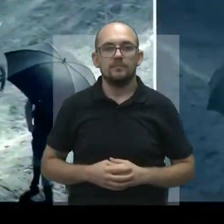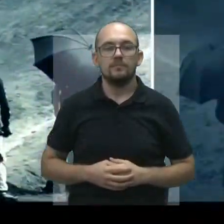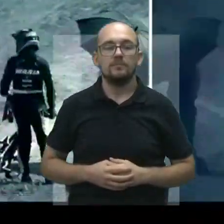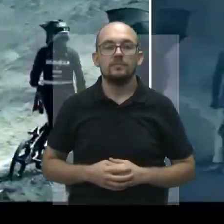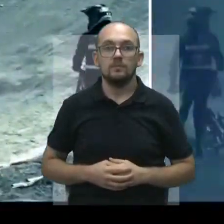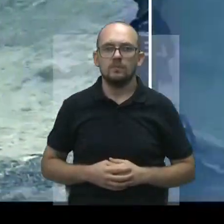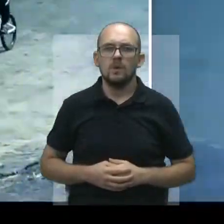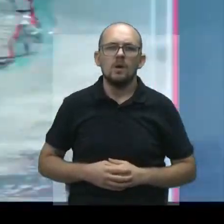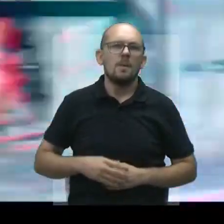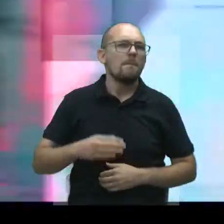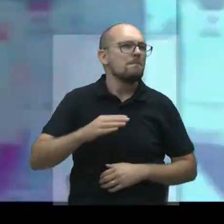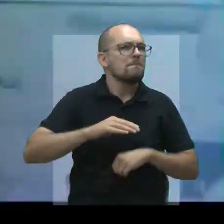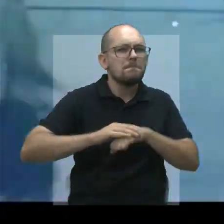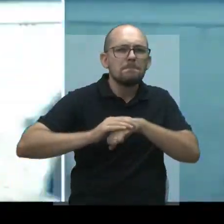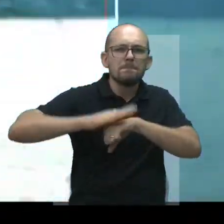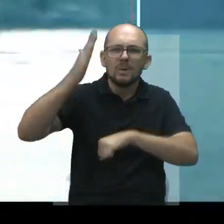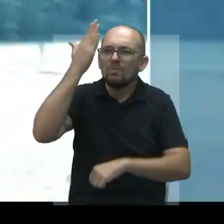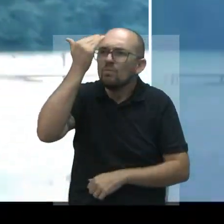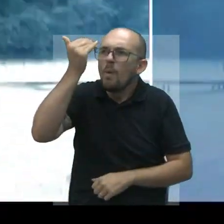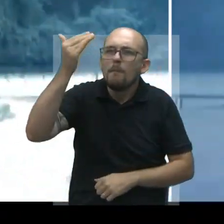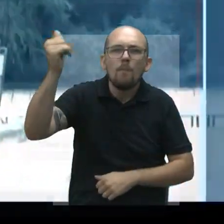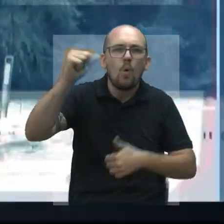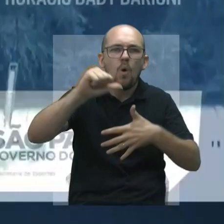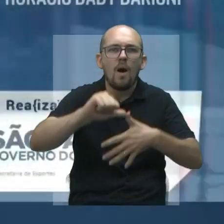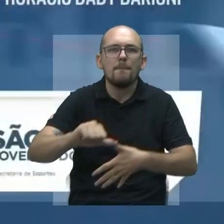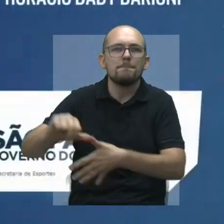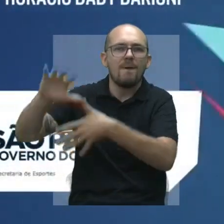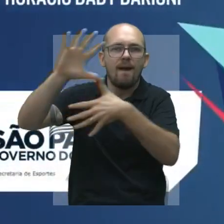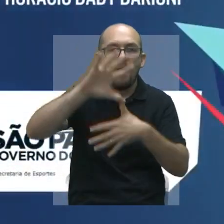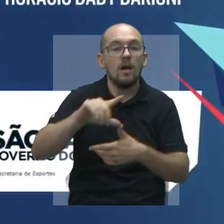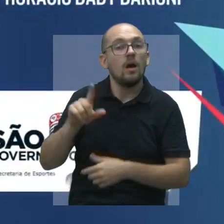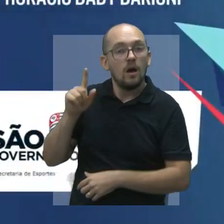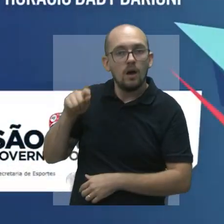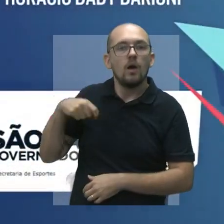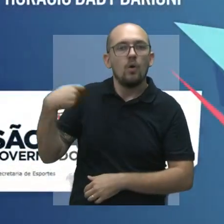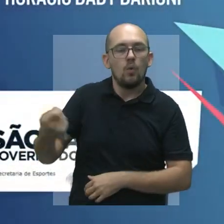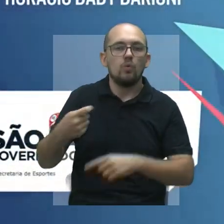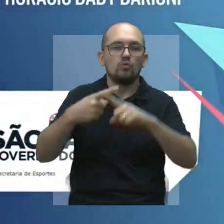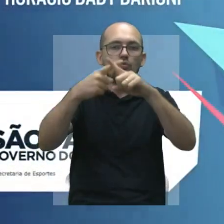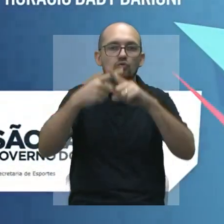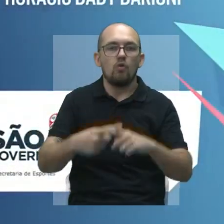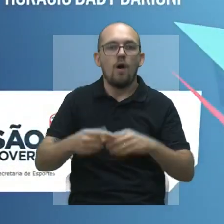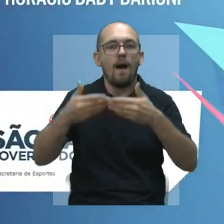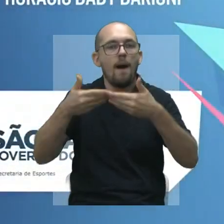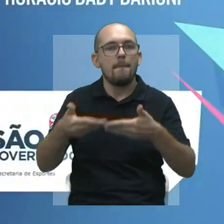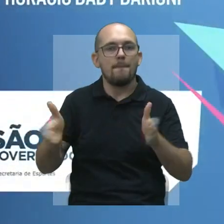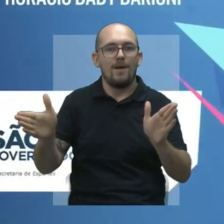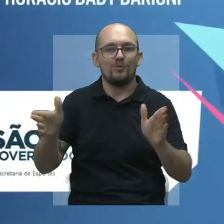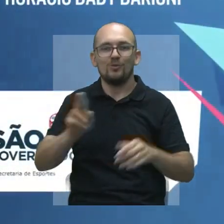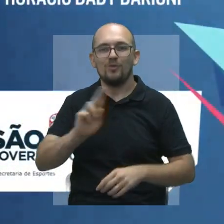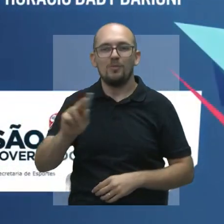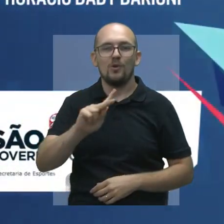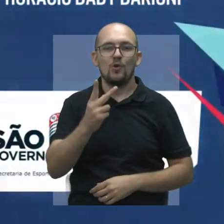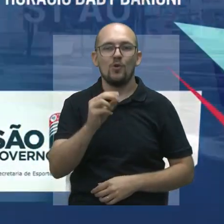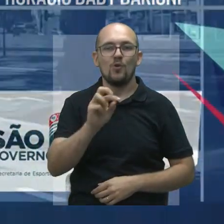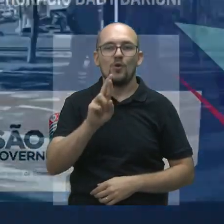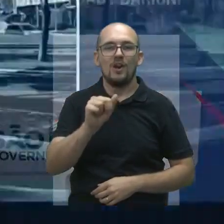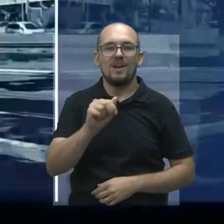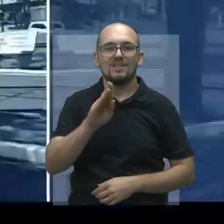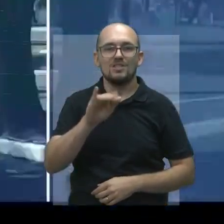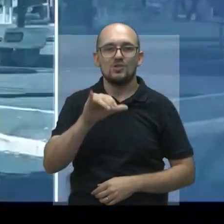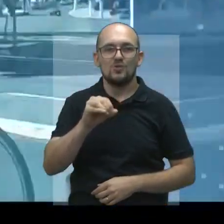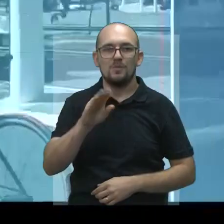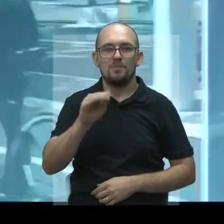Maior torneio poliesportivo da América Latina, os Jogos Abertos do Interior, denominados Horácio Barione, são uma espécie